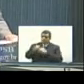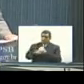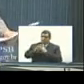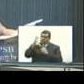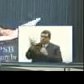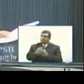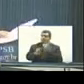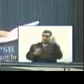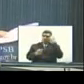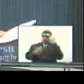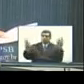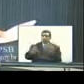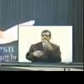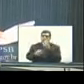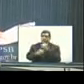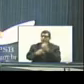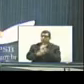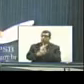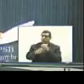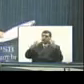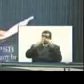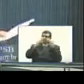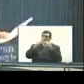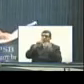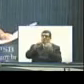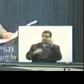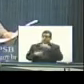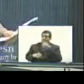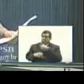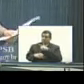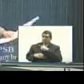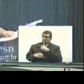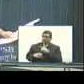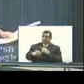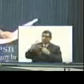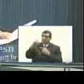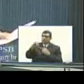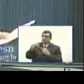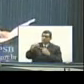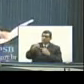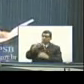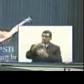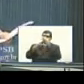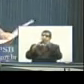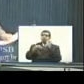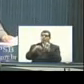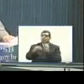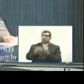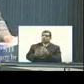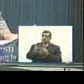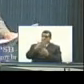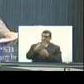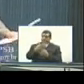Imagine se nas suas contas domésticas você gastar 30% a mais do que o que